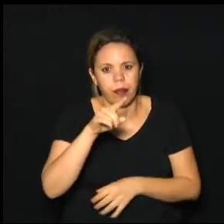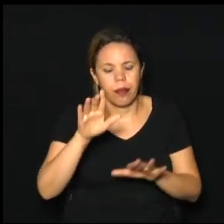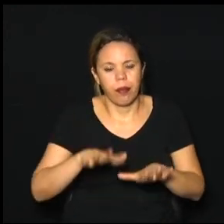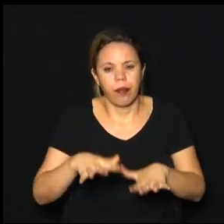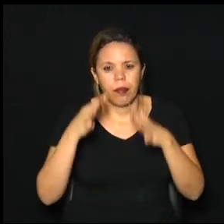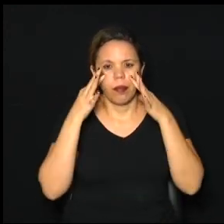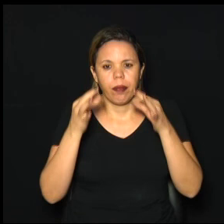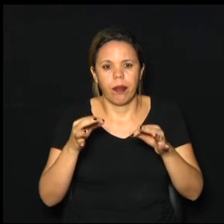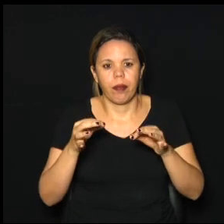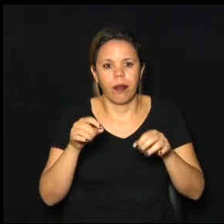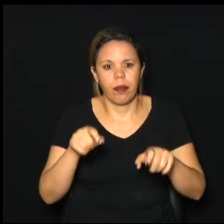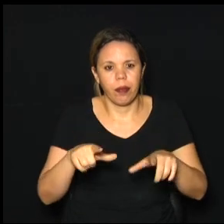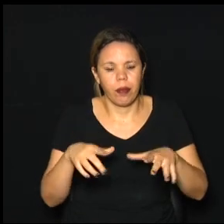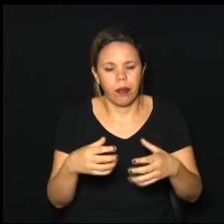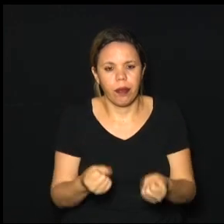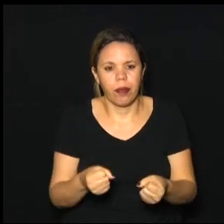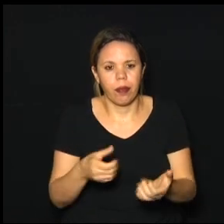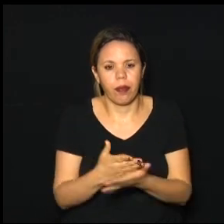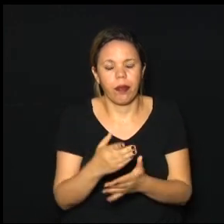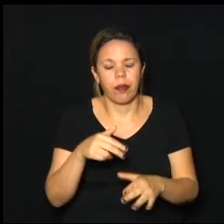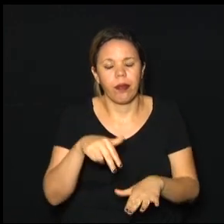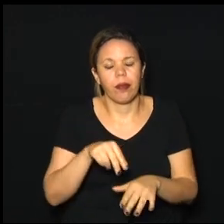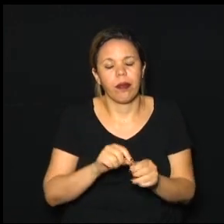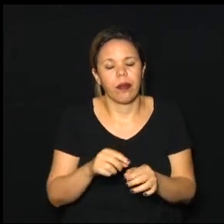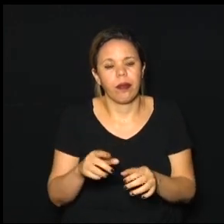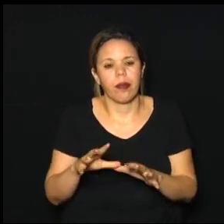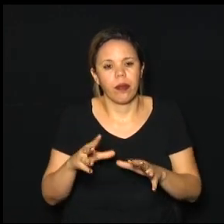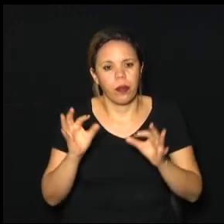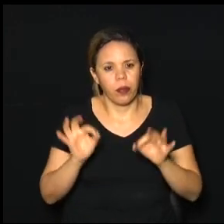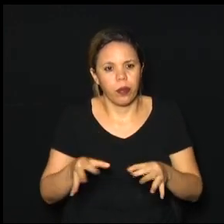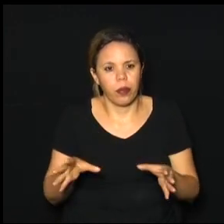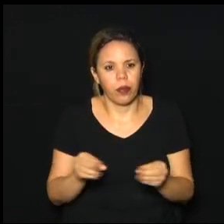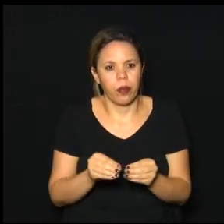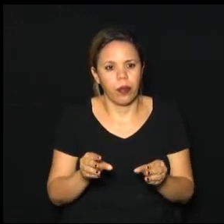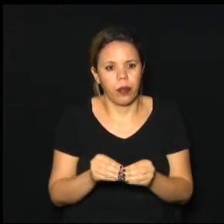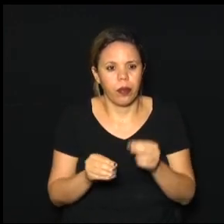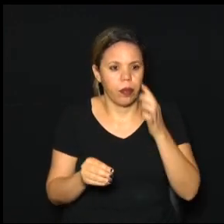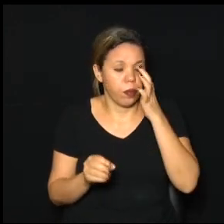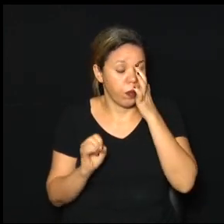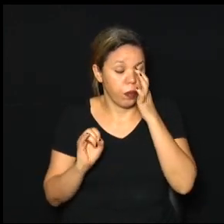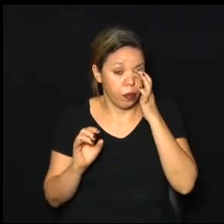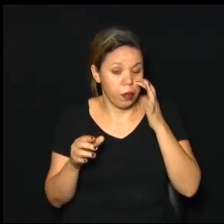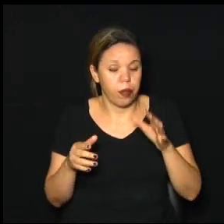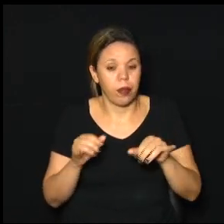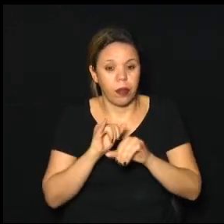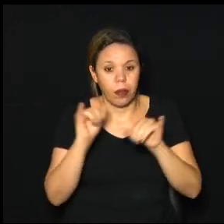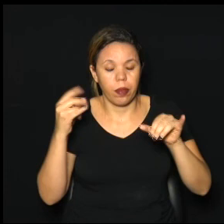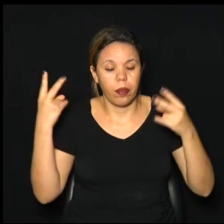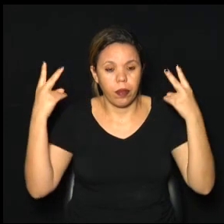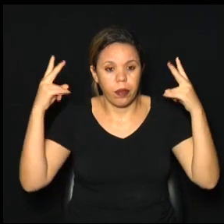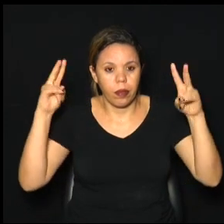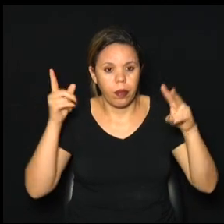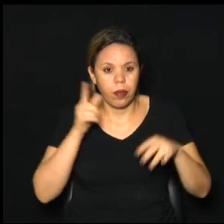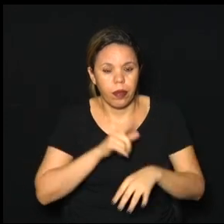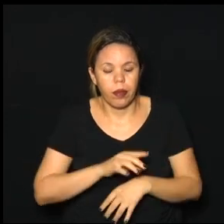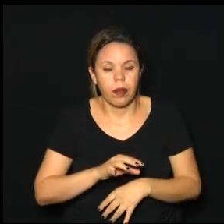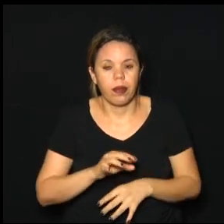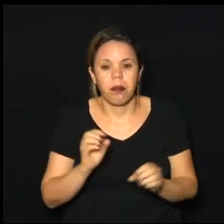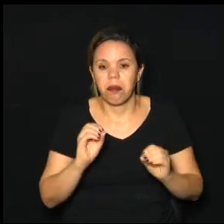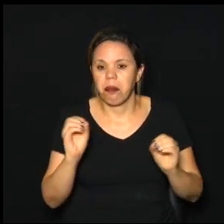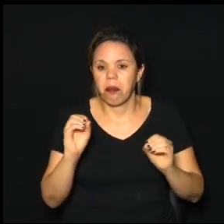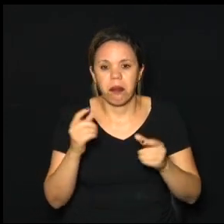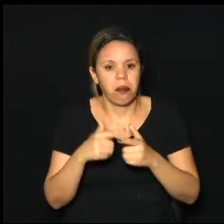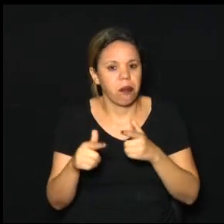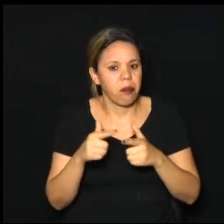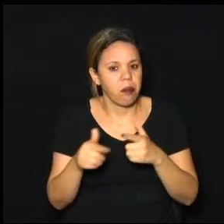atento com a diplomação. E aí, por fim, dando tudo certo, né? Se a campanha for vitoriosa, se não tiver nenhum tipo